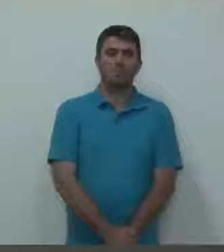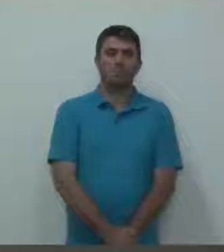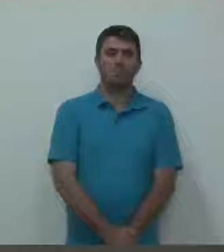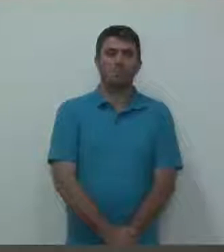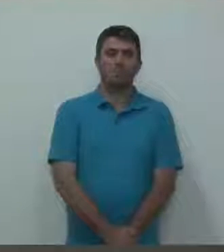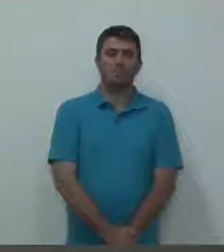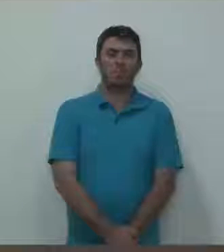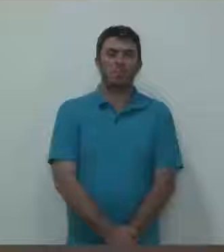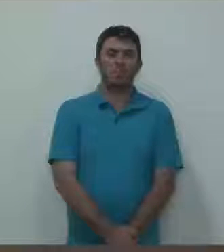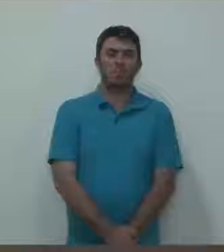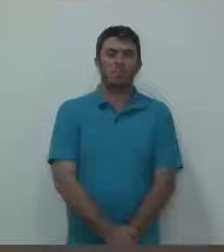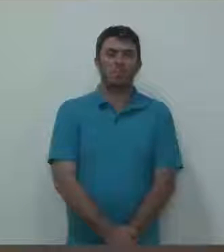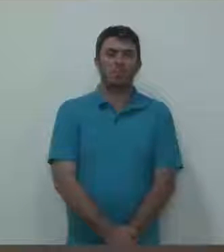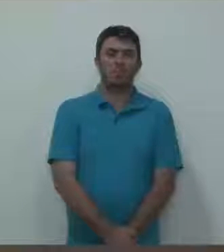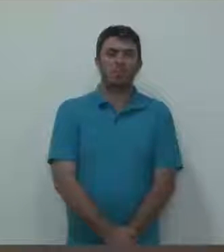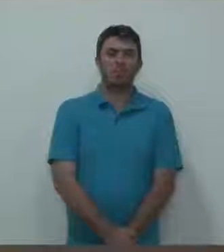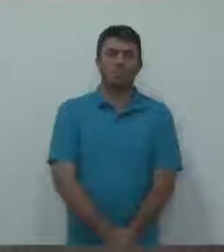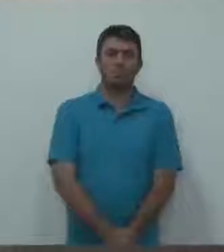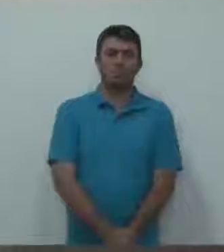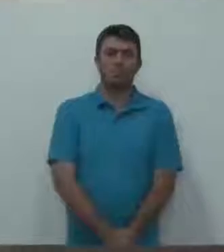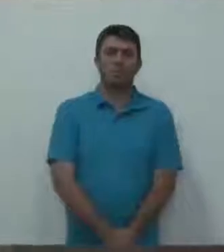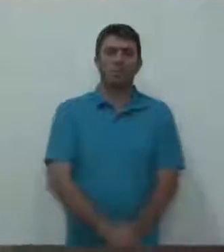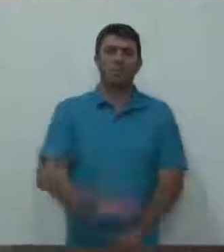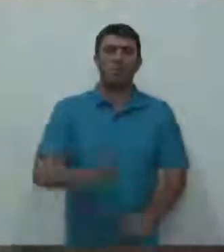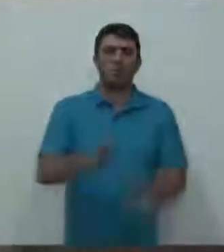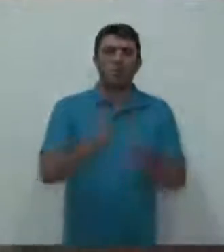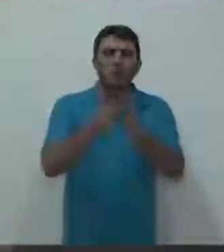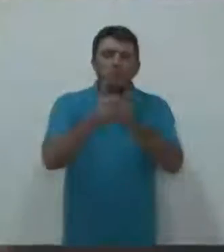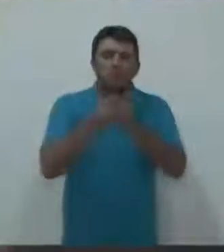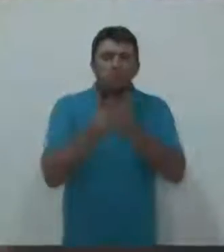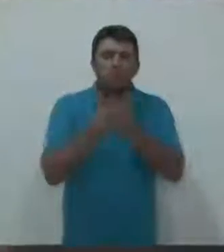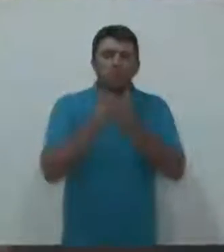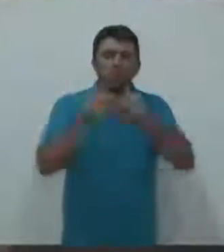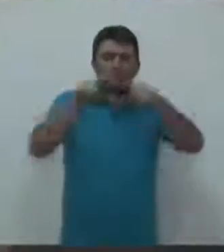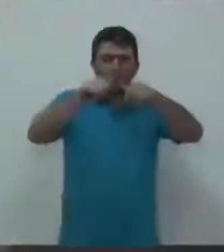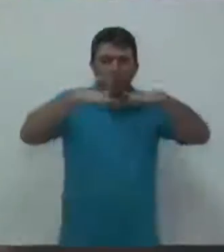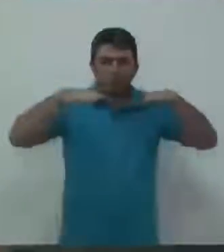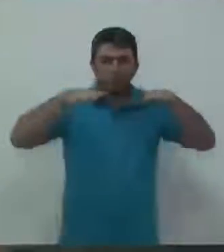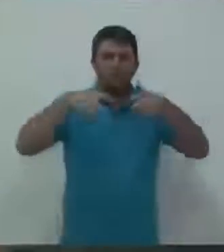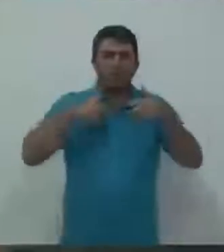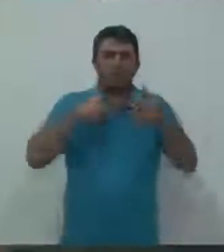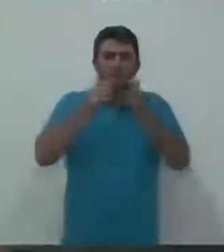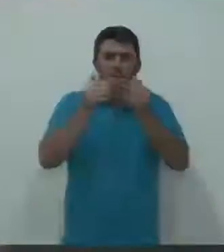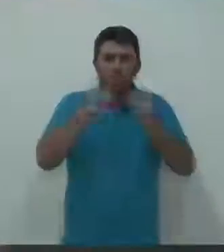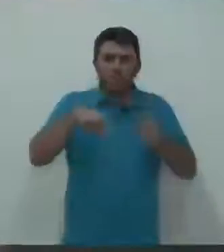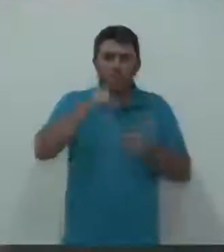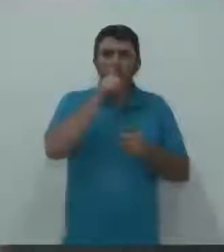Gente, por gentileza, nós podemos ouvir o pronunciamento do vereador, por favor.